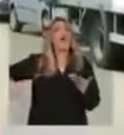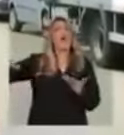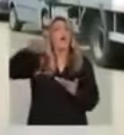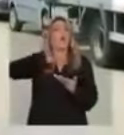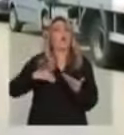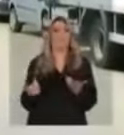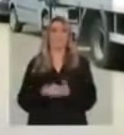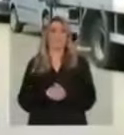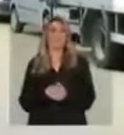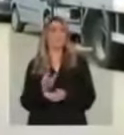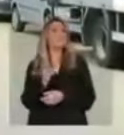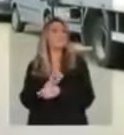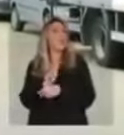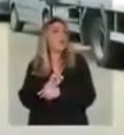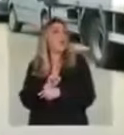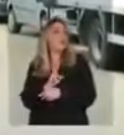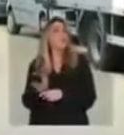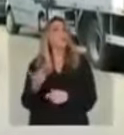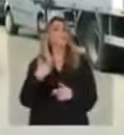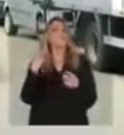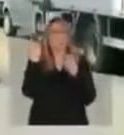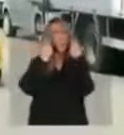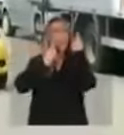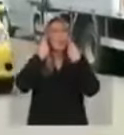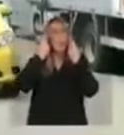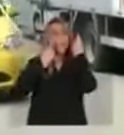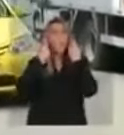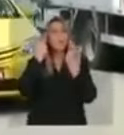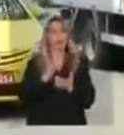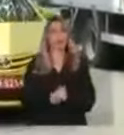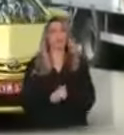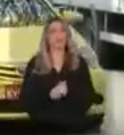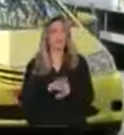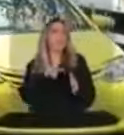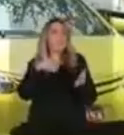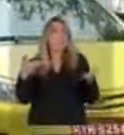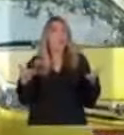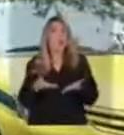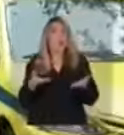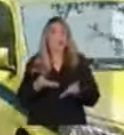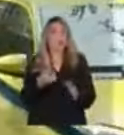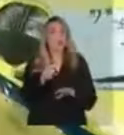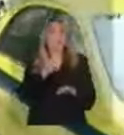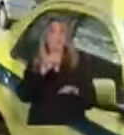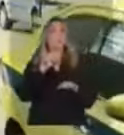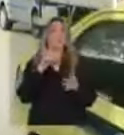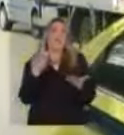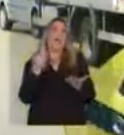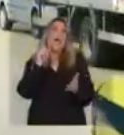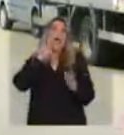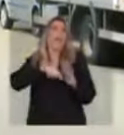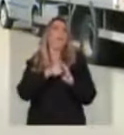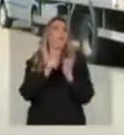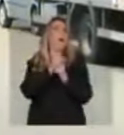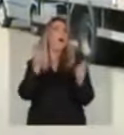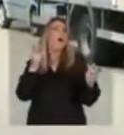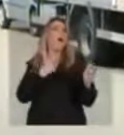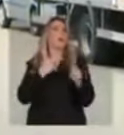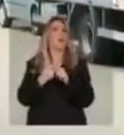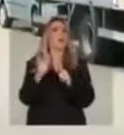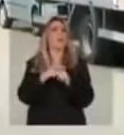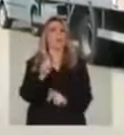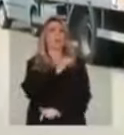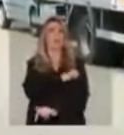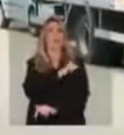a segurança pública preocupa muito né e atualmente se não for o maior é um dos maiores problemas que afinal de